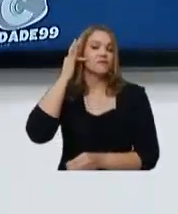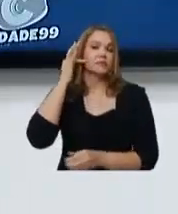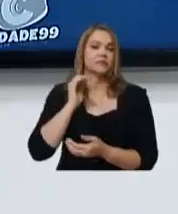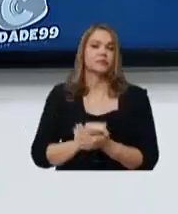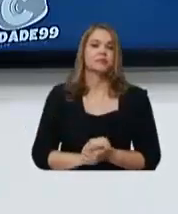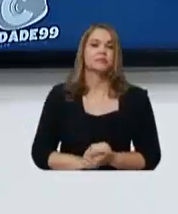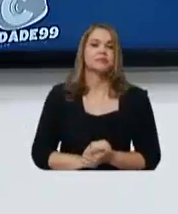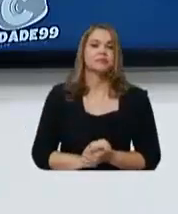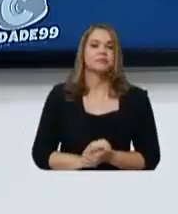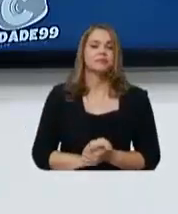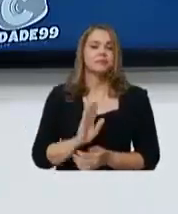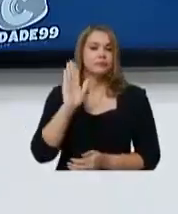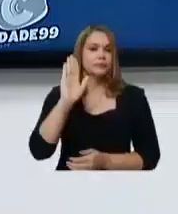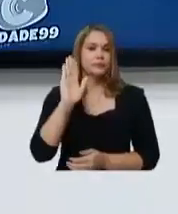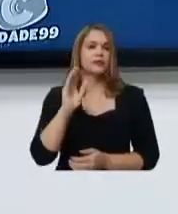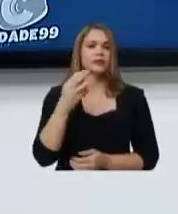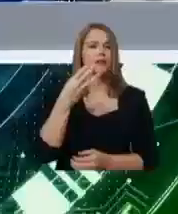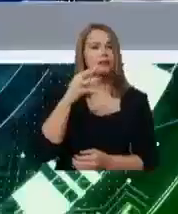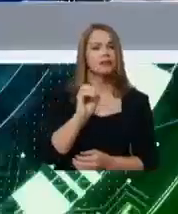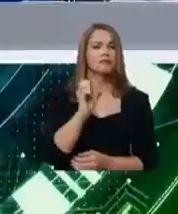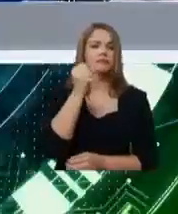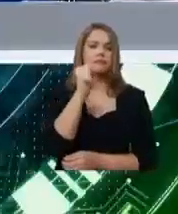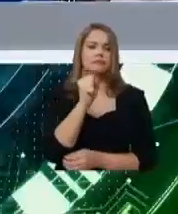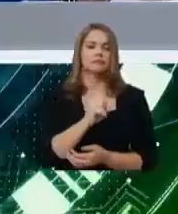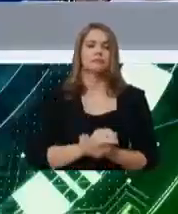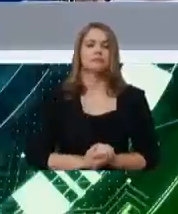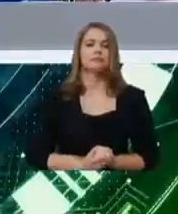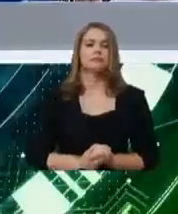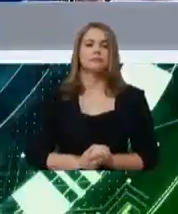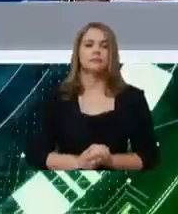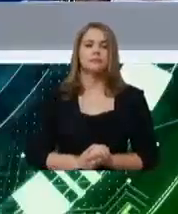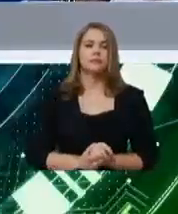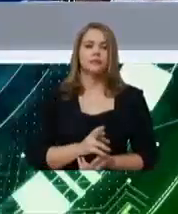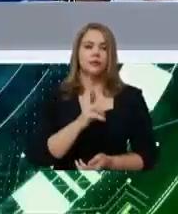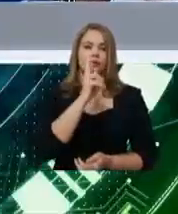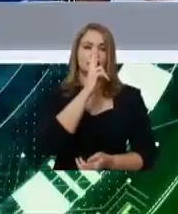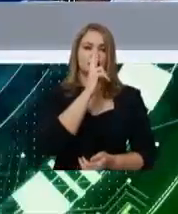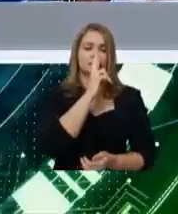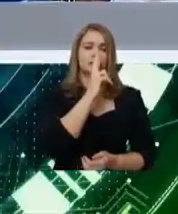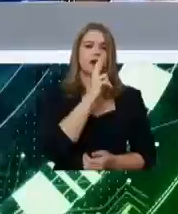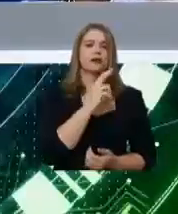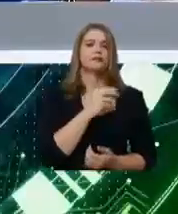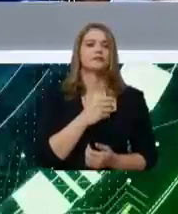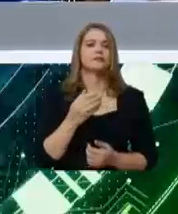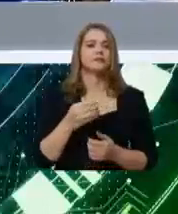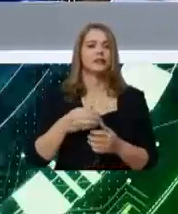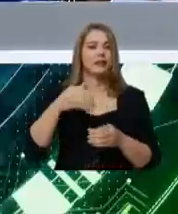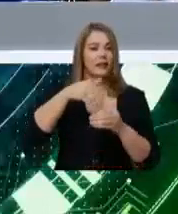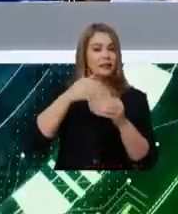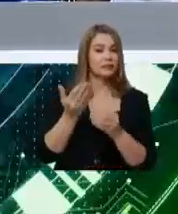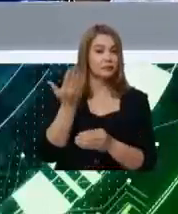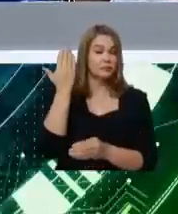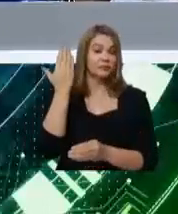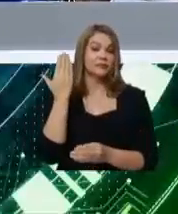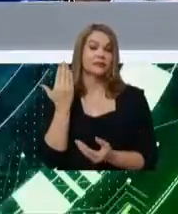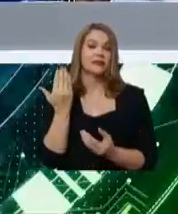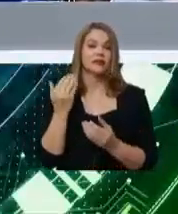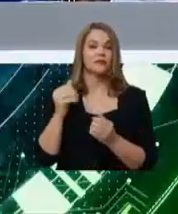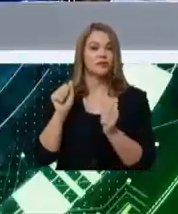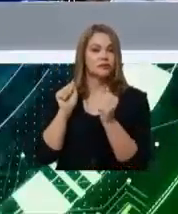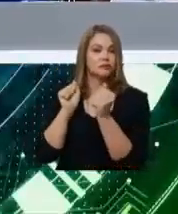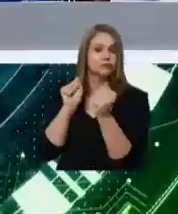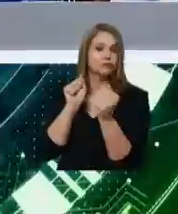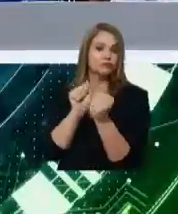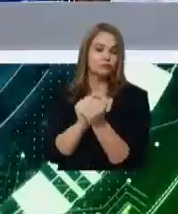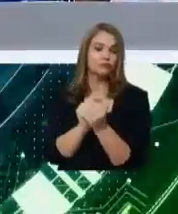o senhor tem 30 segundos candidato Rogério no primeiro turno você dizia que não se aliaria e não subia no palanque com